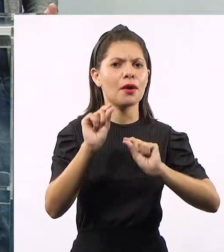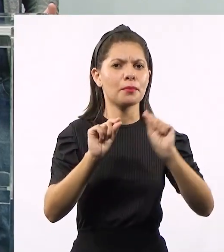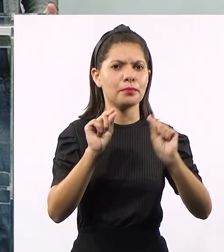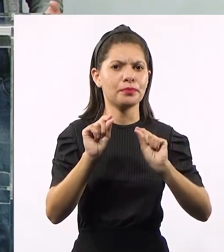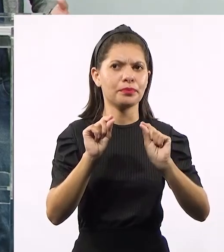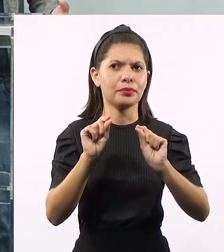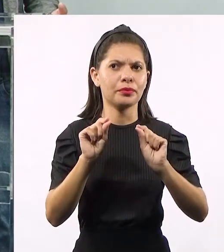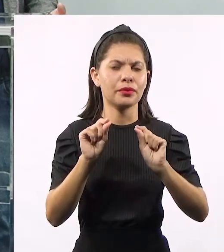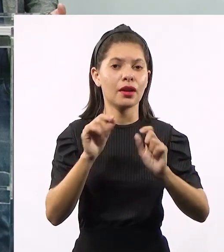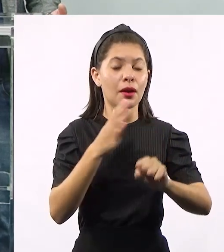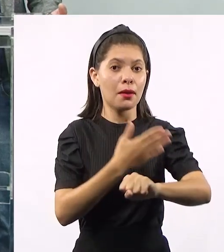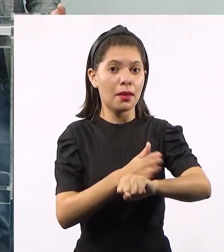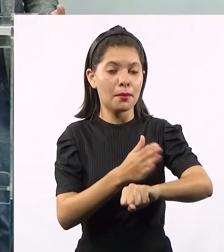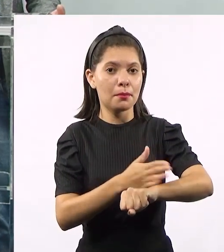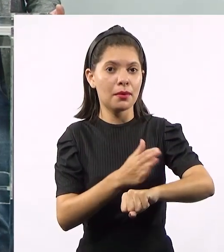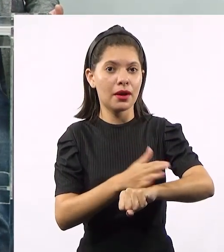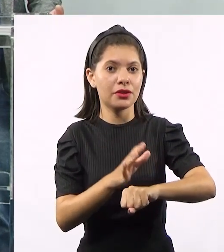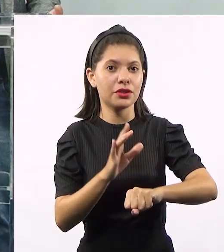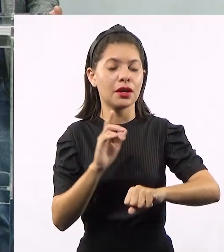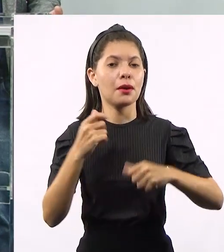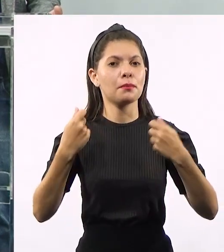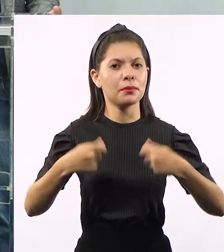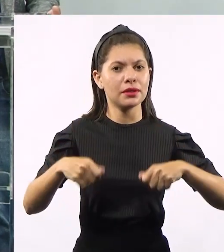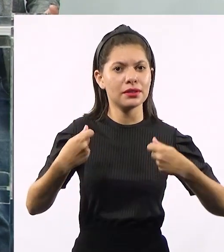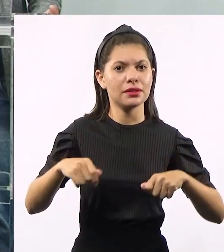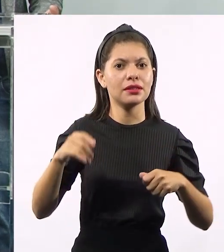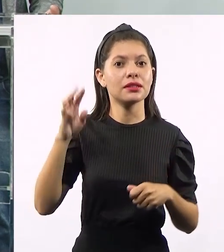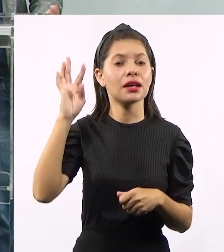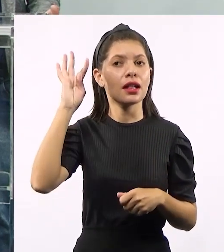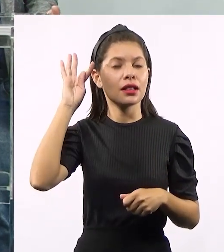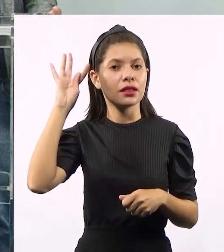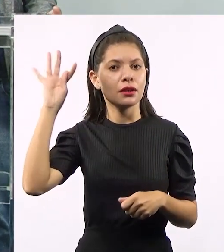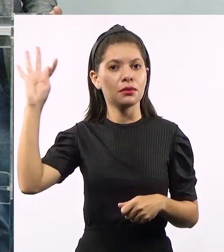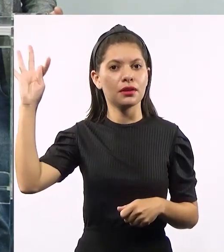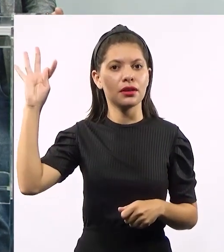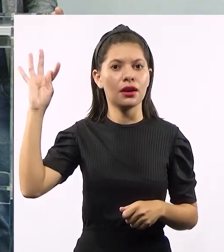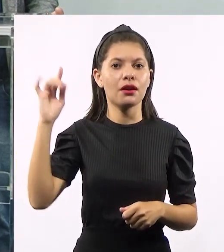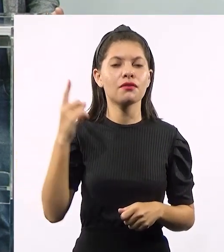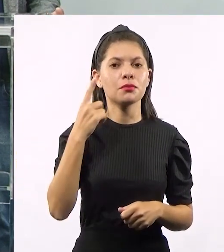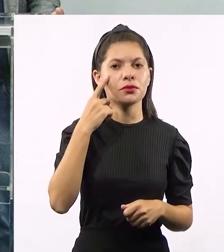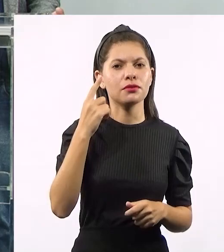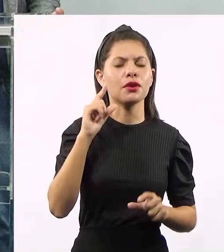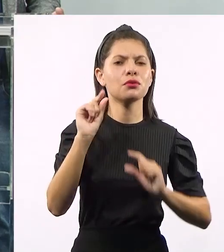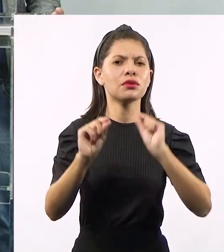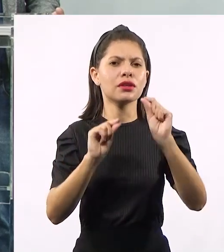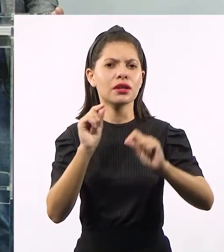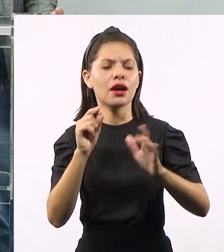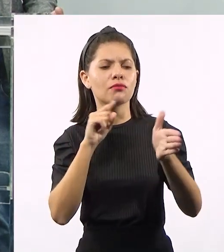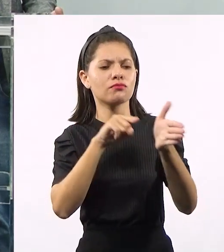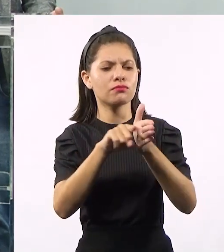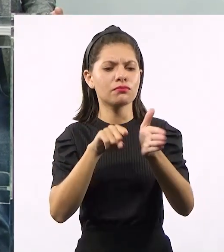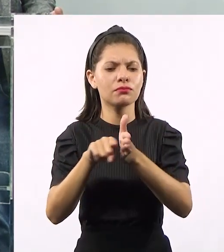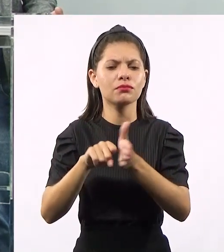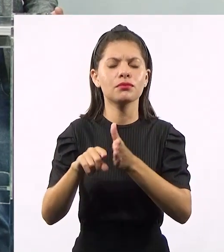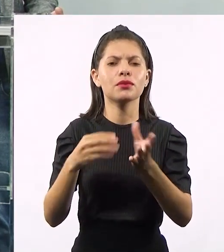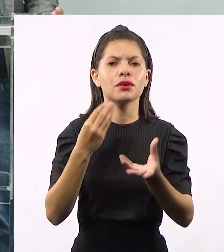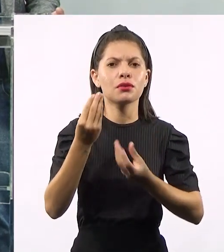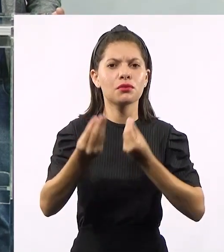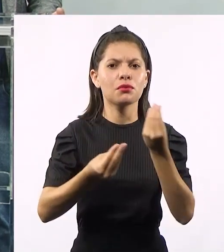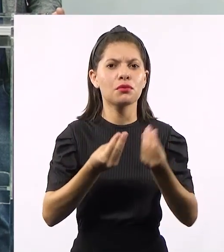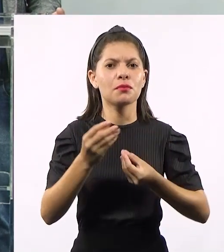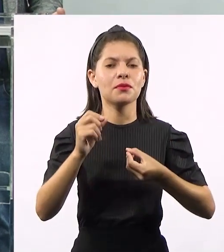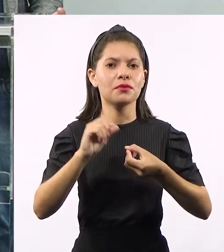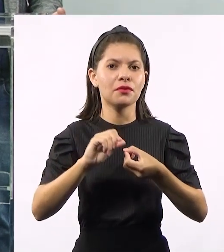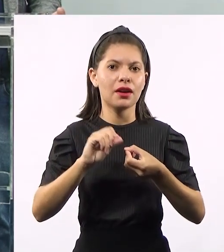trás de toda a prática, a gente precisa ter um pouco de teoria. Então vamos ver um pouquinho o que é um questionário, como se compõe um questionário,